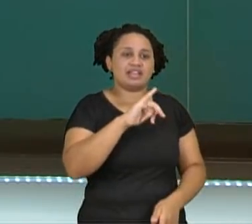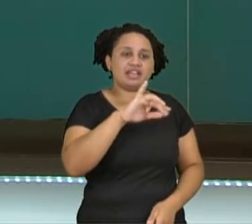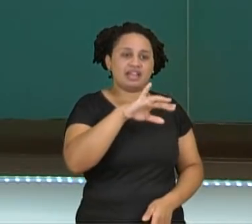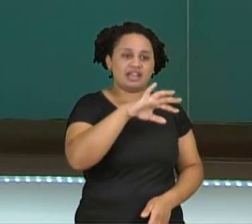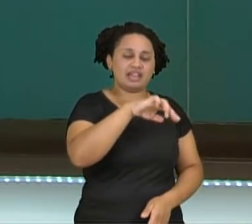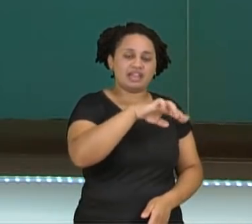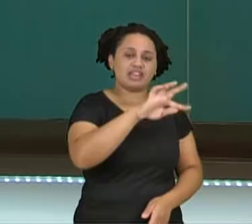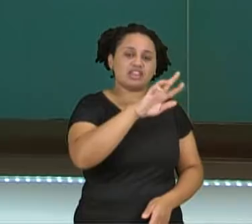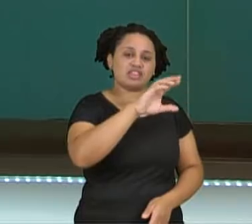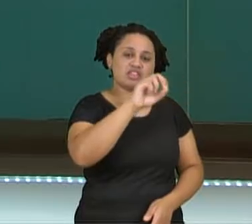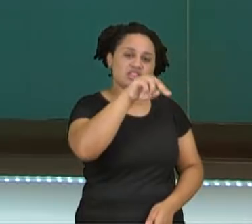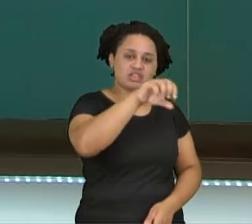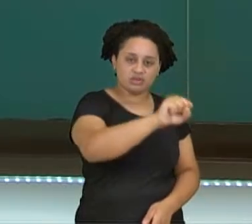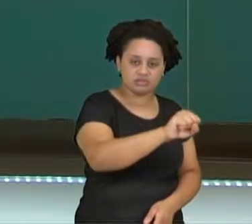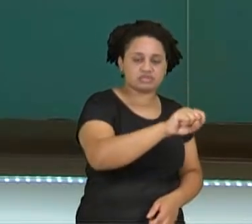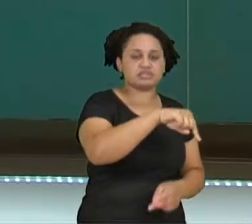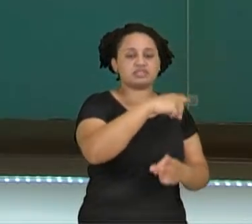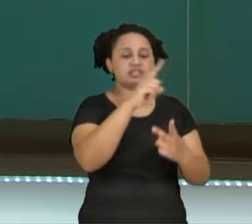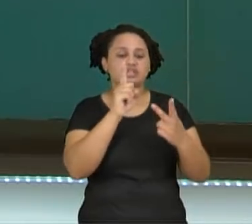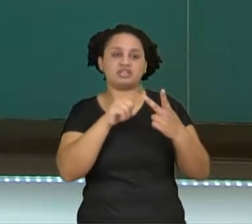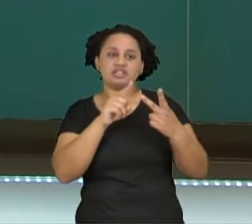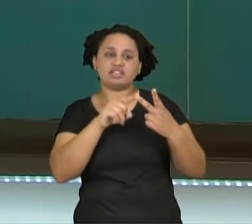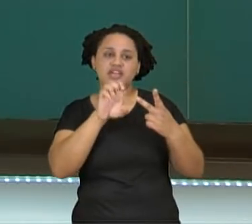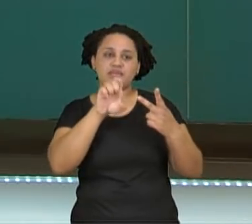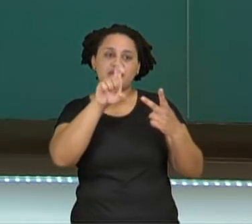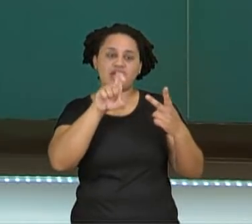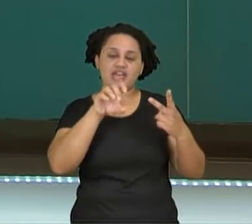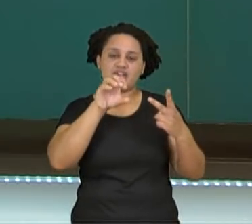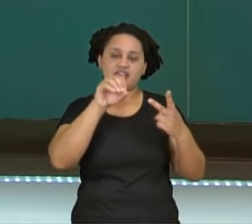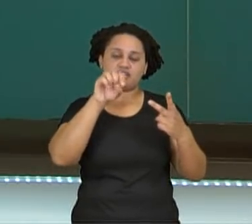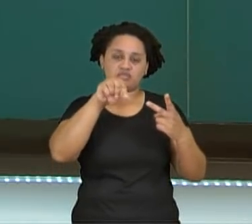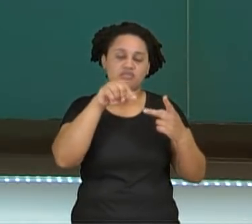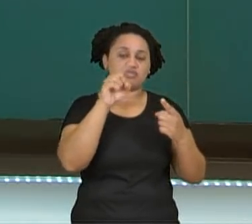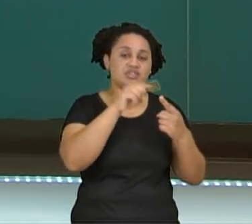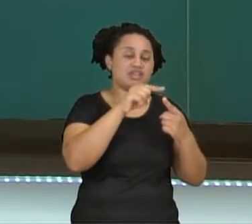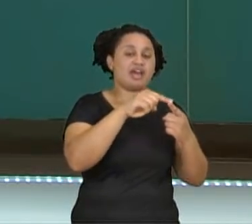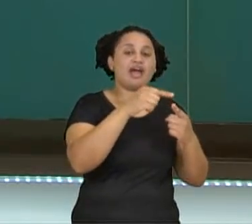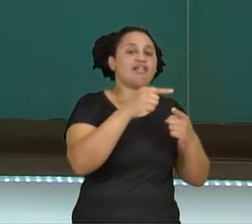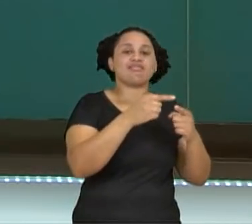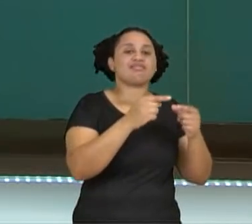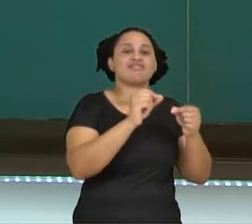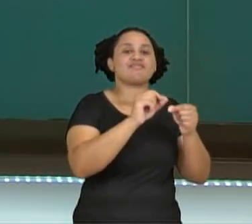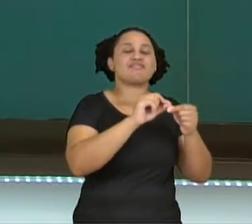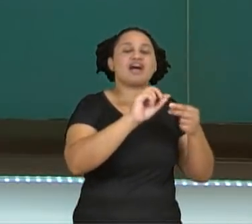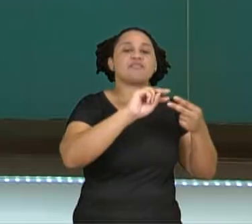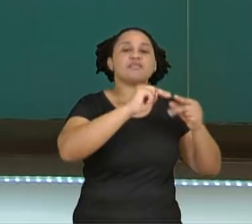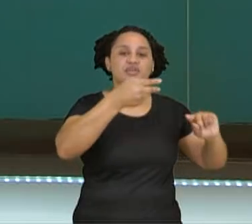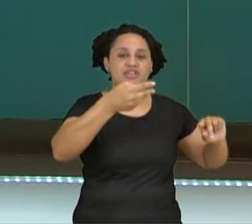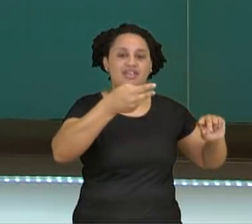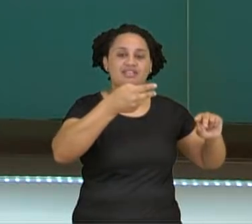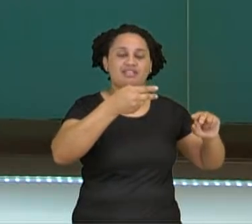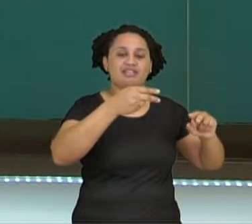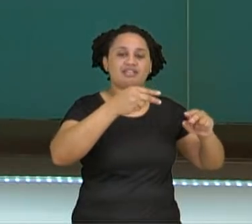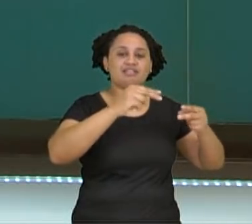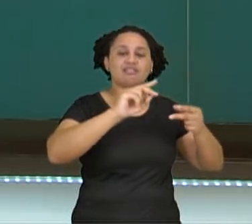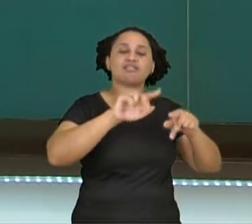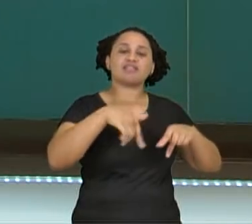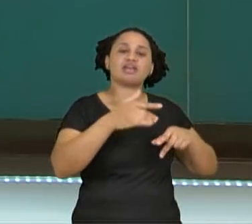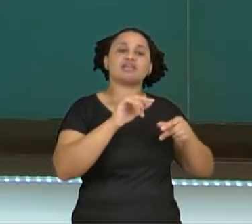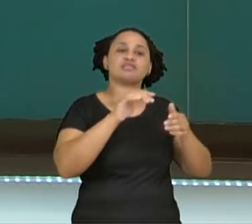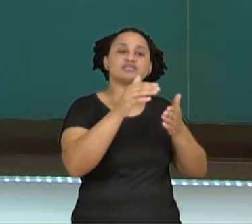O que é isso? Os introns são regiões que não codificam proteína. Então, eles têm que ser retirados